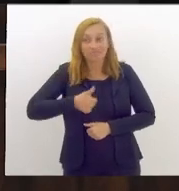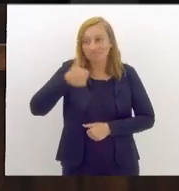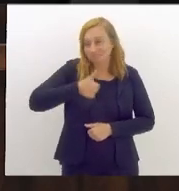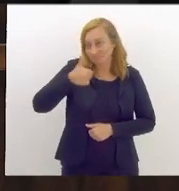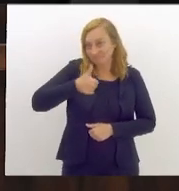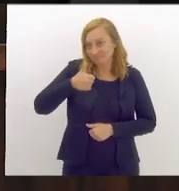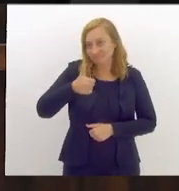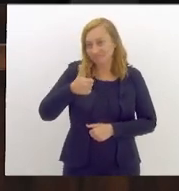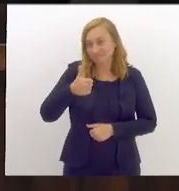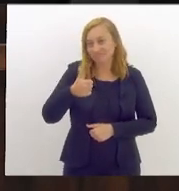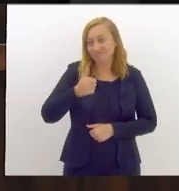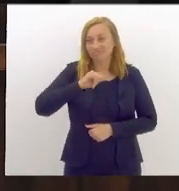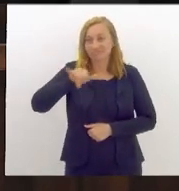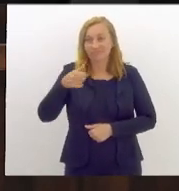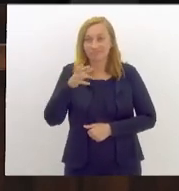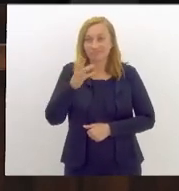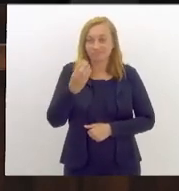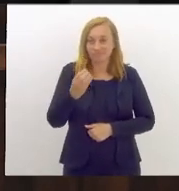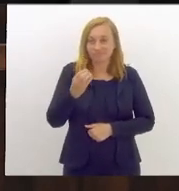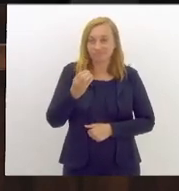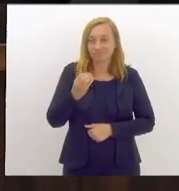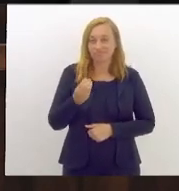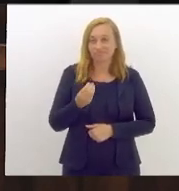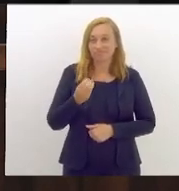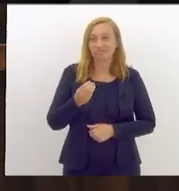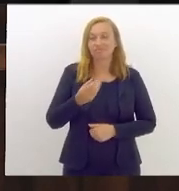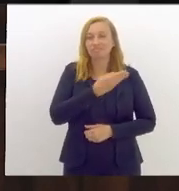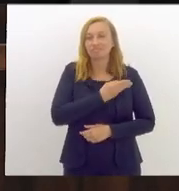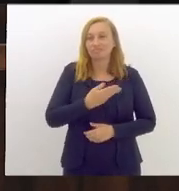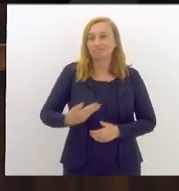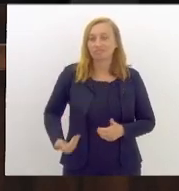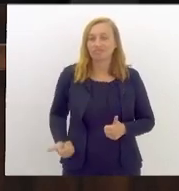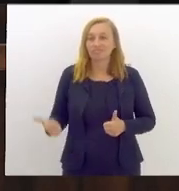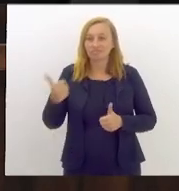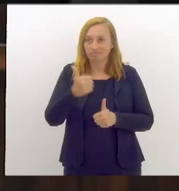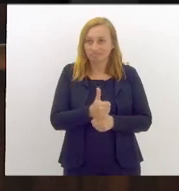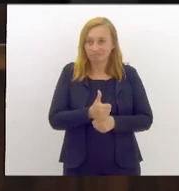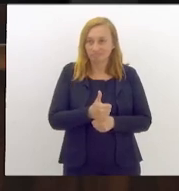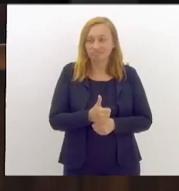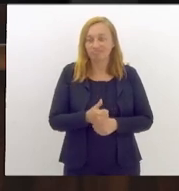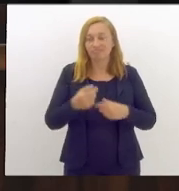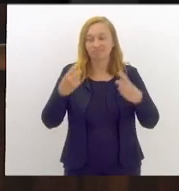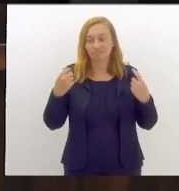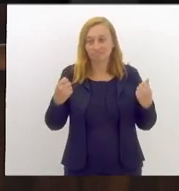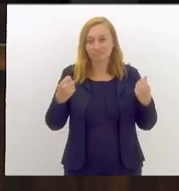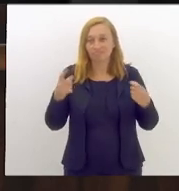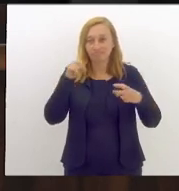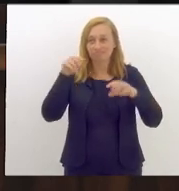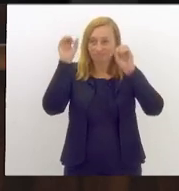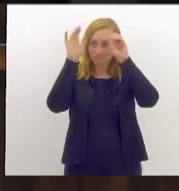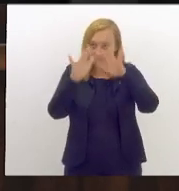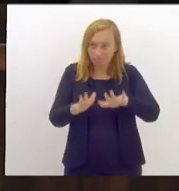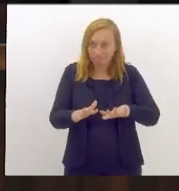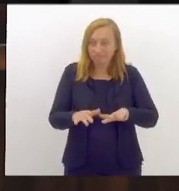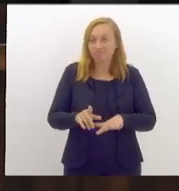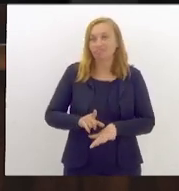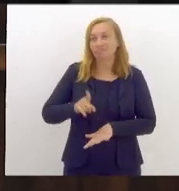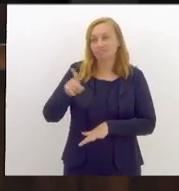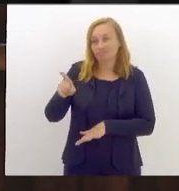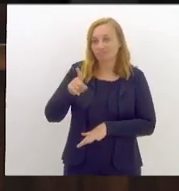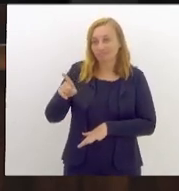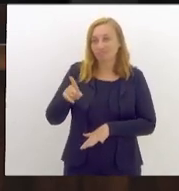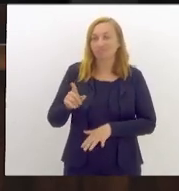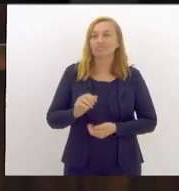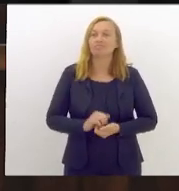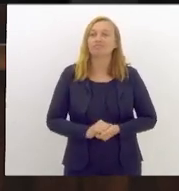Janeiro ao Governador reeleito Espero que Deus possa continuar abençoando ele